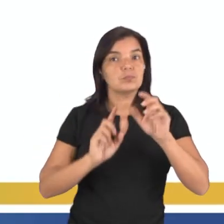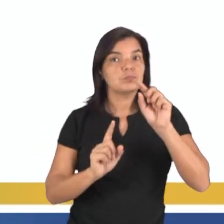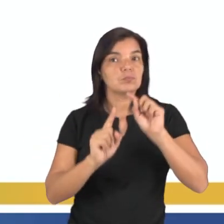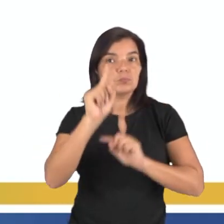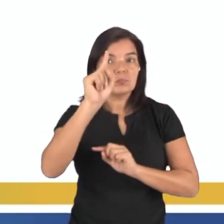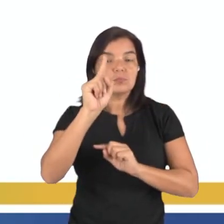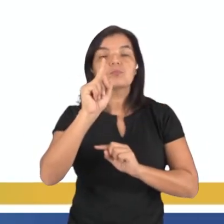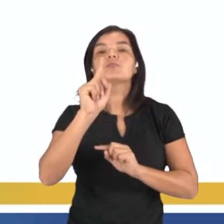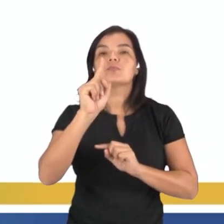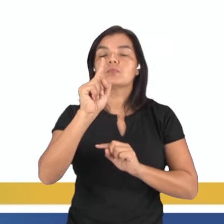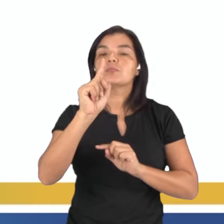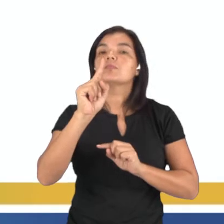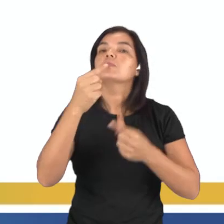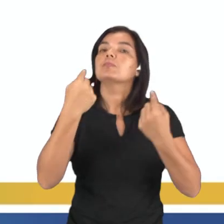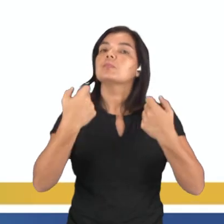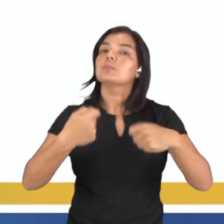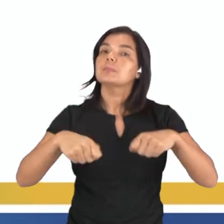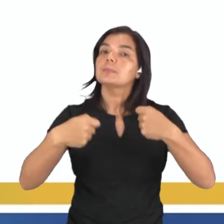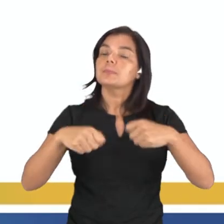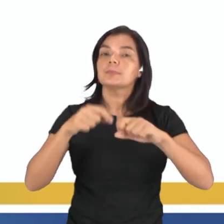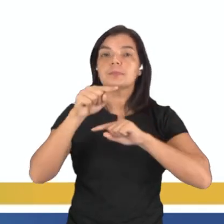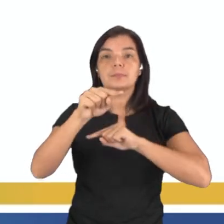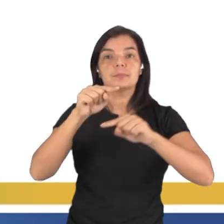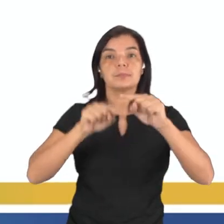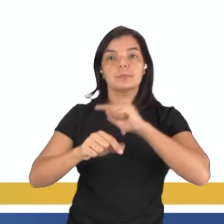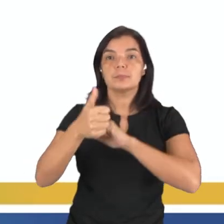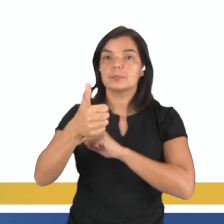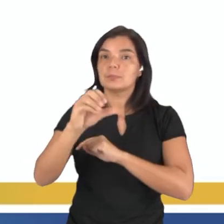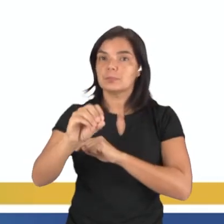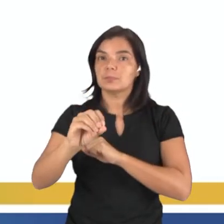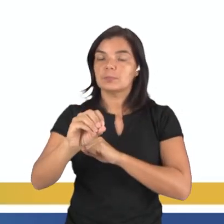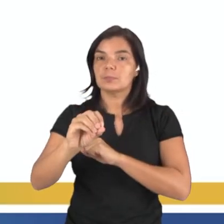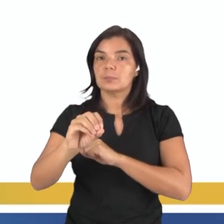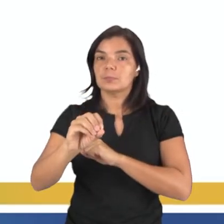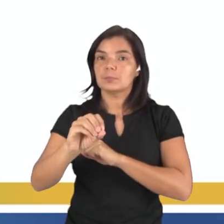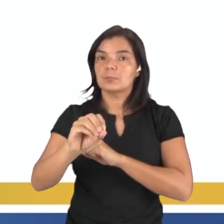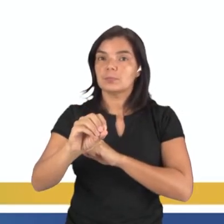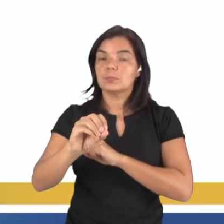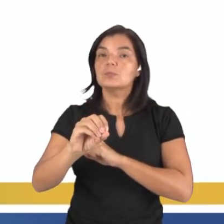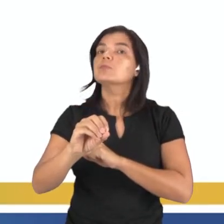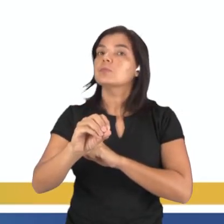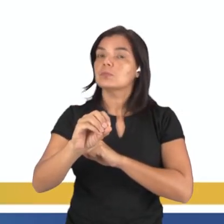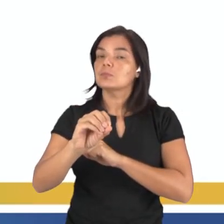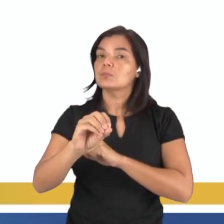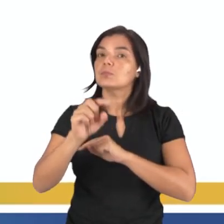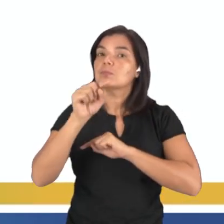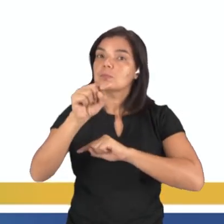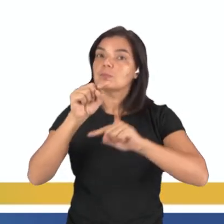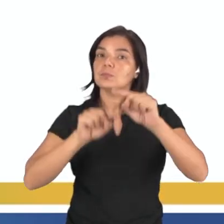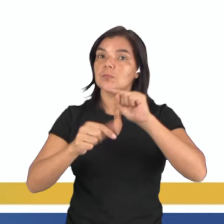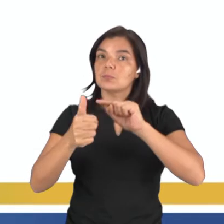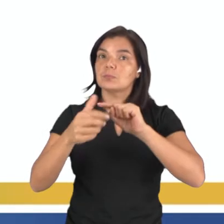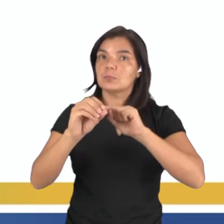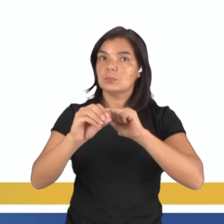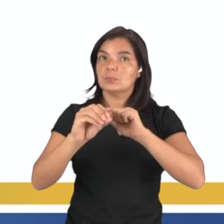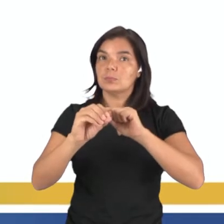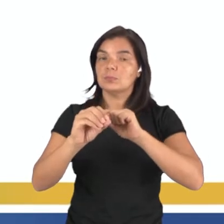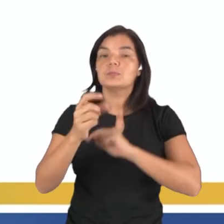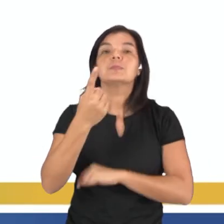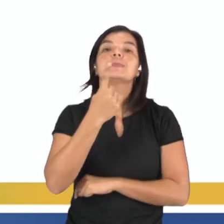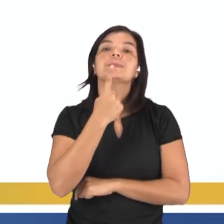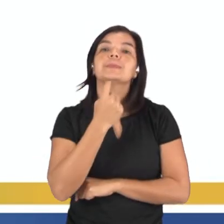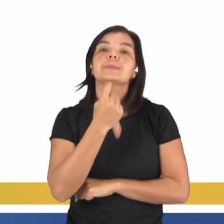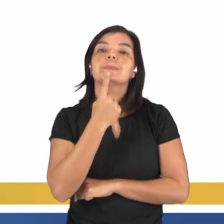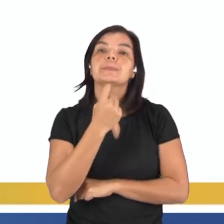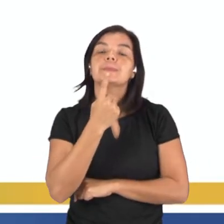as escadarias, eu vou ter que me dividir por 10, tá aí ó, a sinalização dividindo por 10, a setazinha